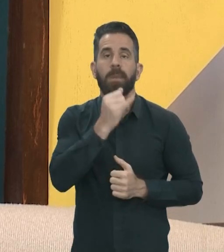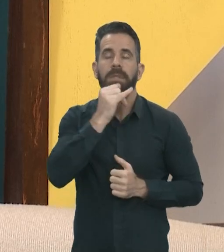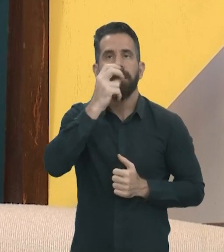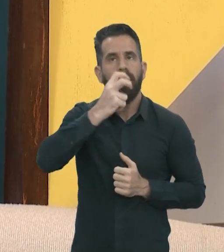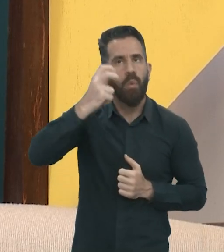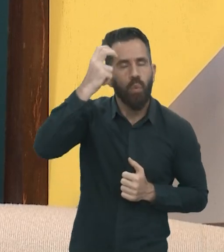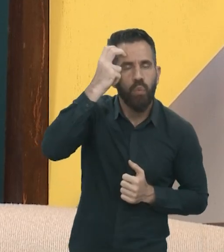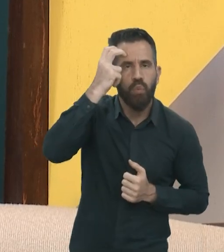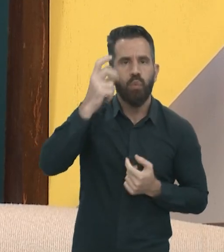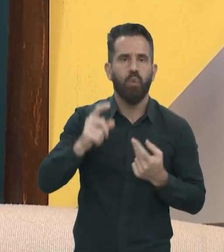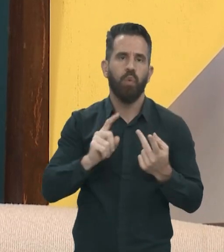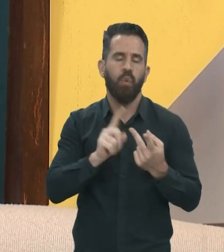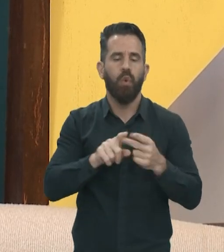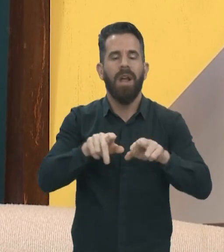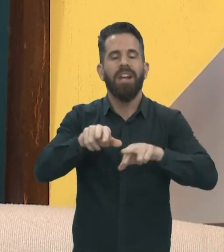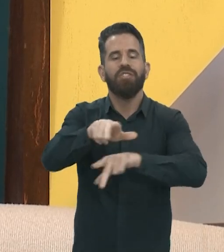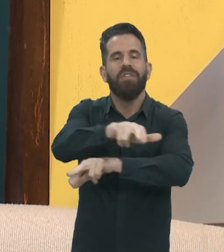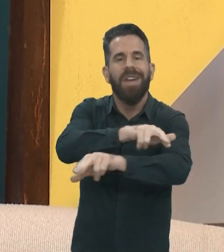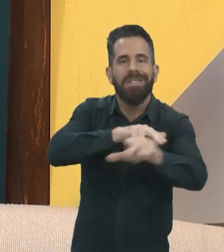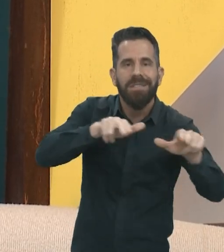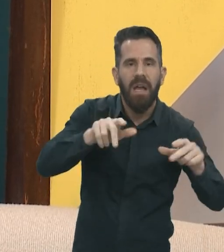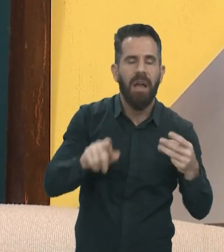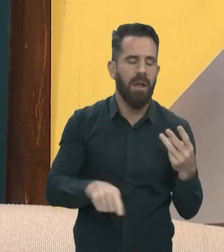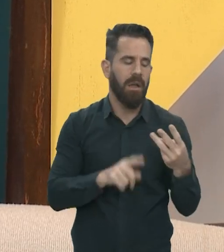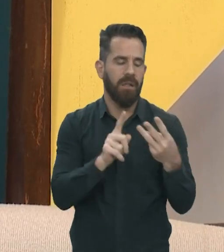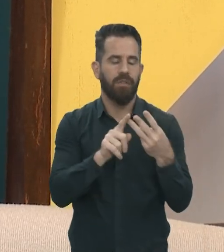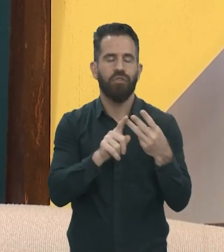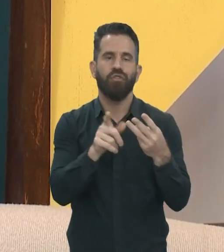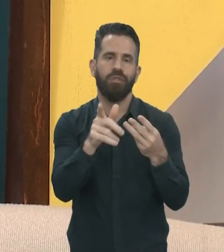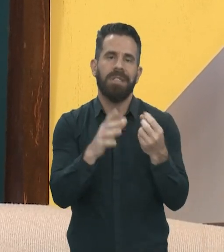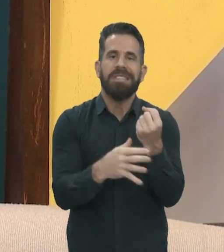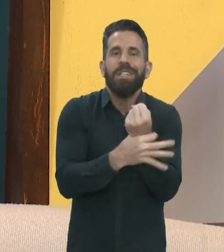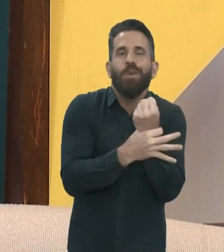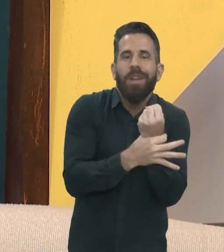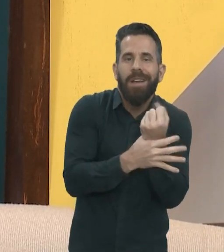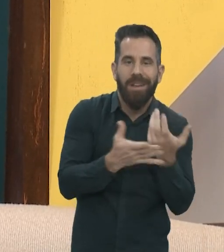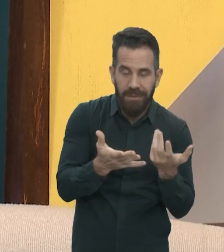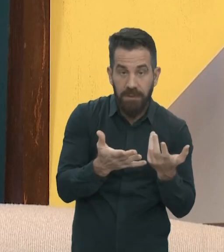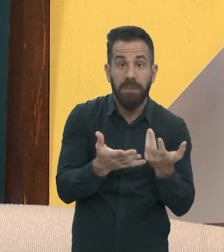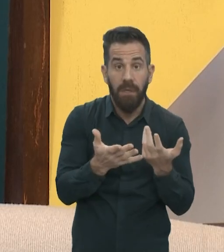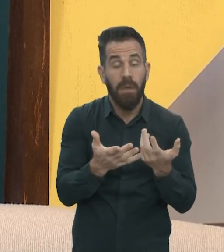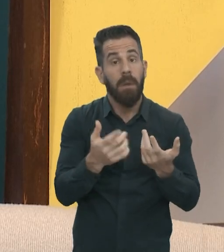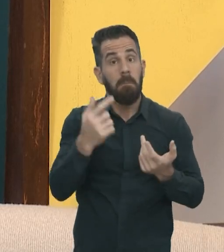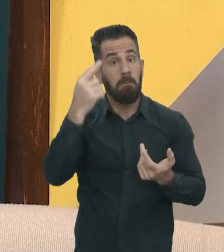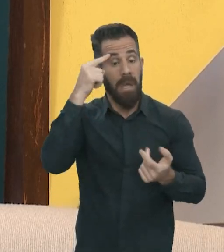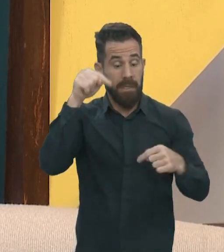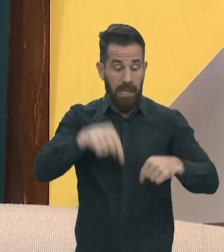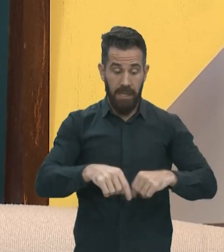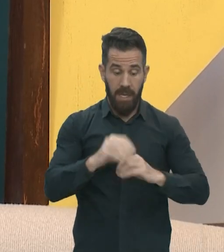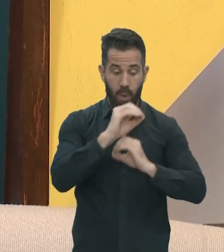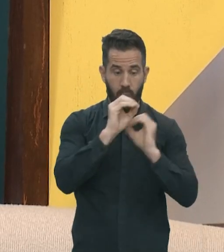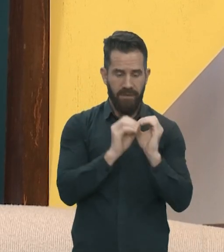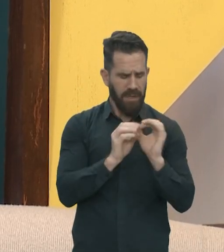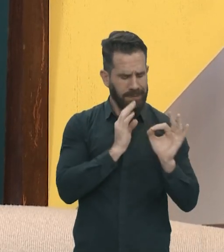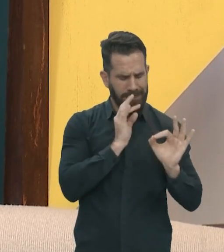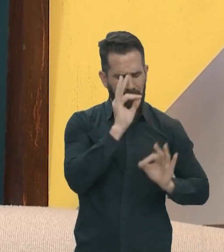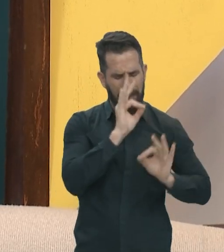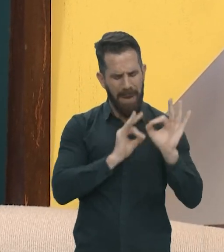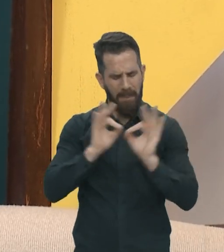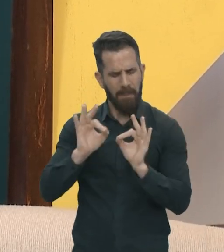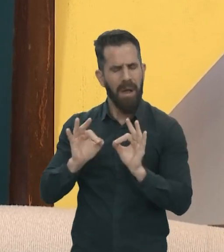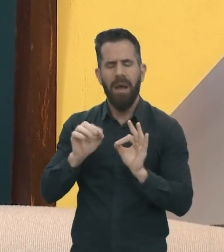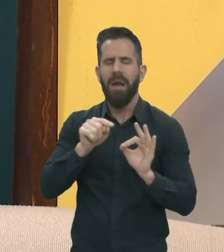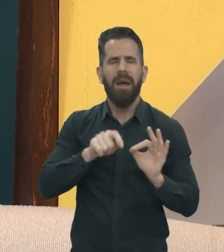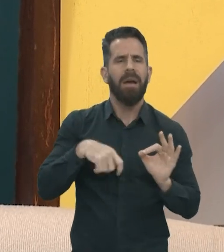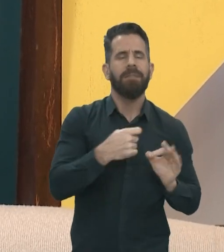da diversidade, da segurança das pessoas, nós queremos criar uma universidade que seja não só acolhedora, né, que isso é extremamente importante e